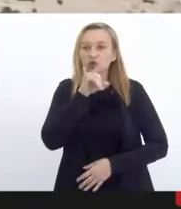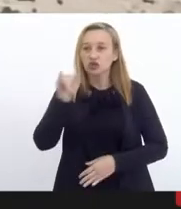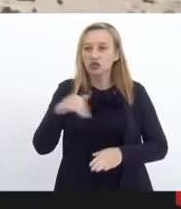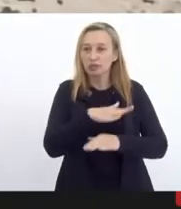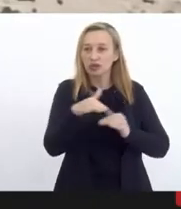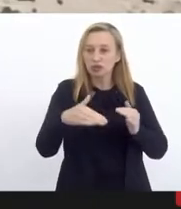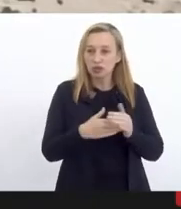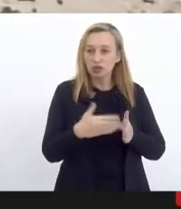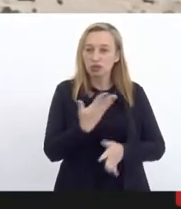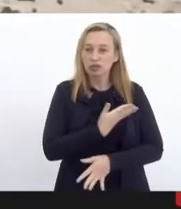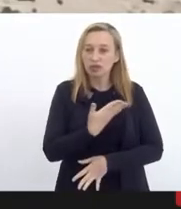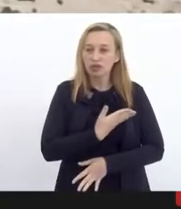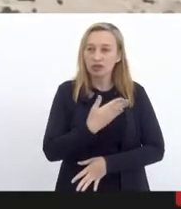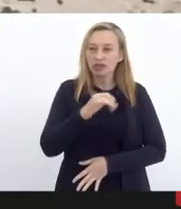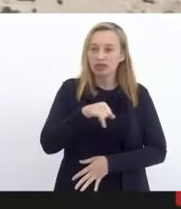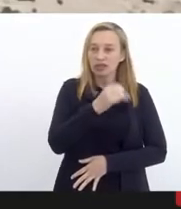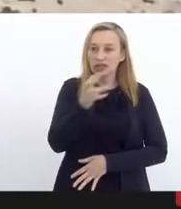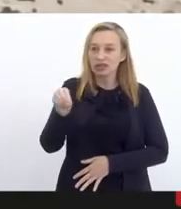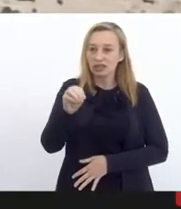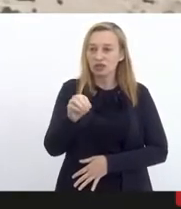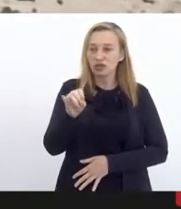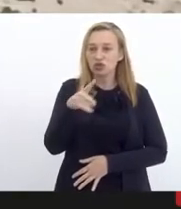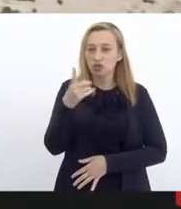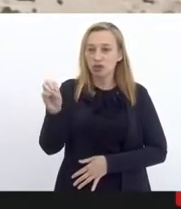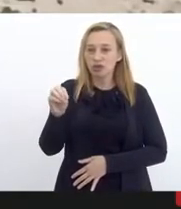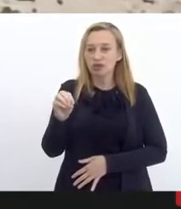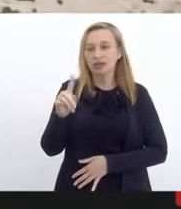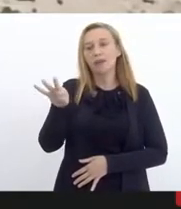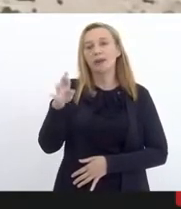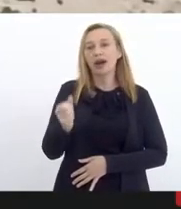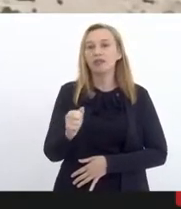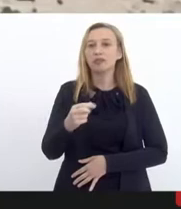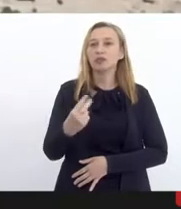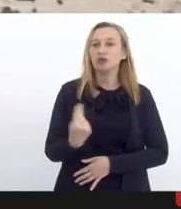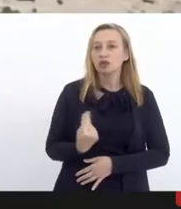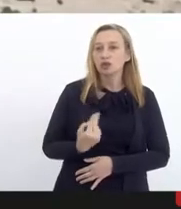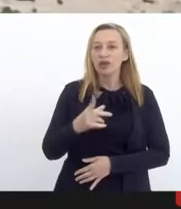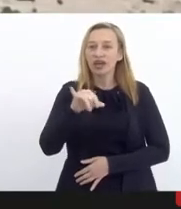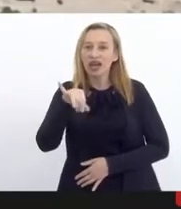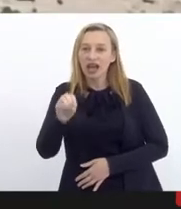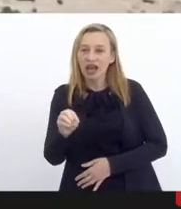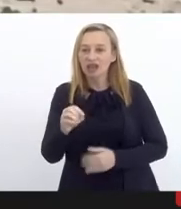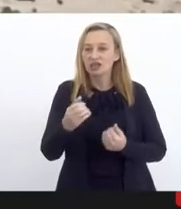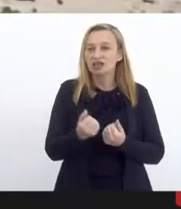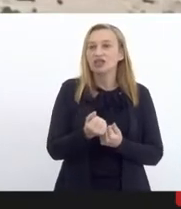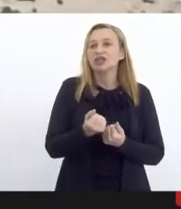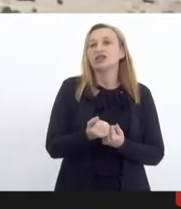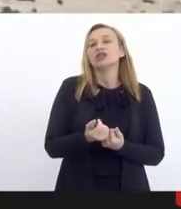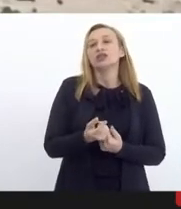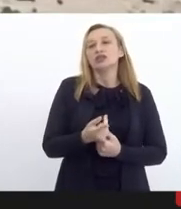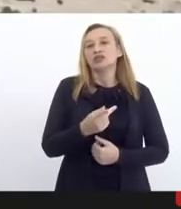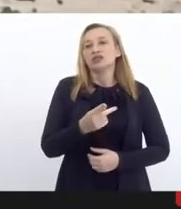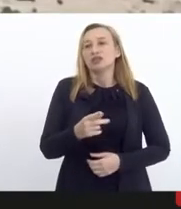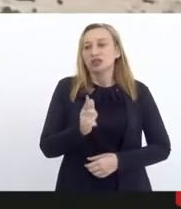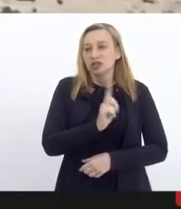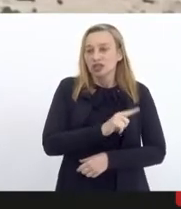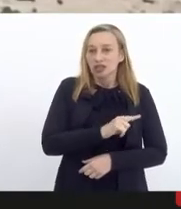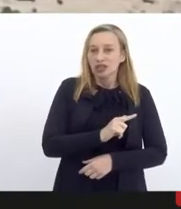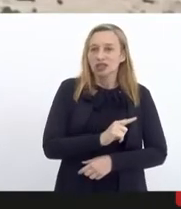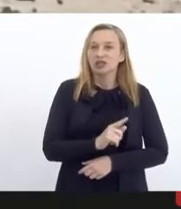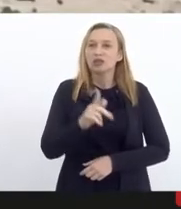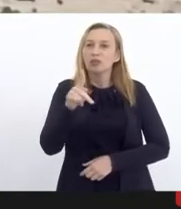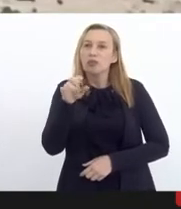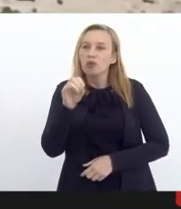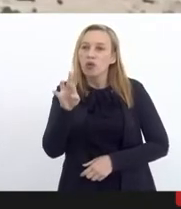todos os amigos de São João da Barra. Meu nome é Caio Cunha, eu sou gerente de relações institucionais do Porto do Açu e hoje é um